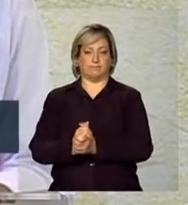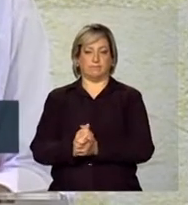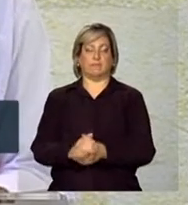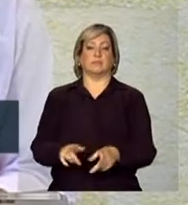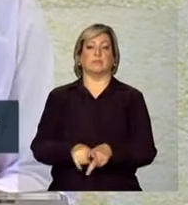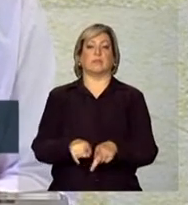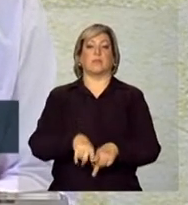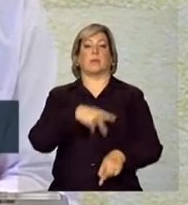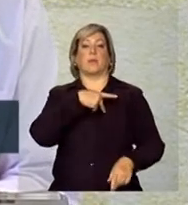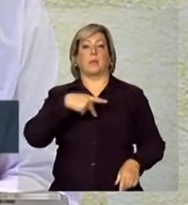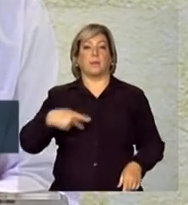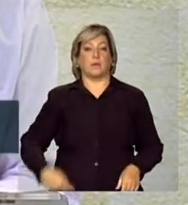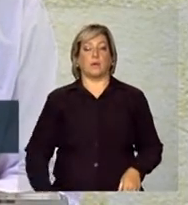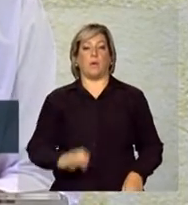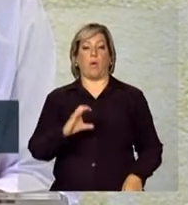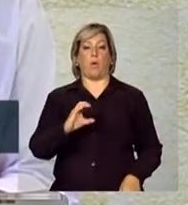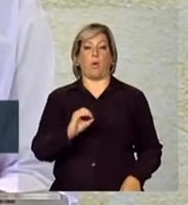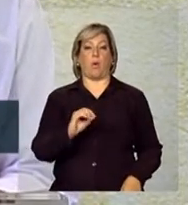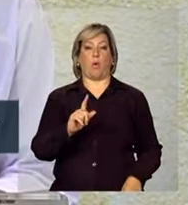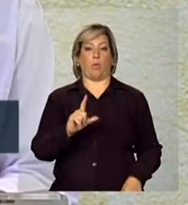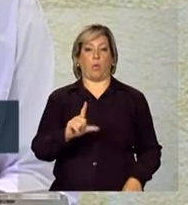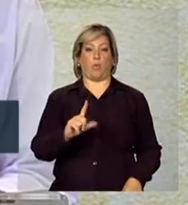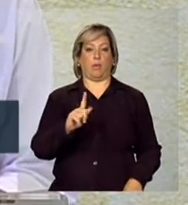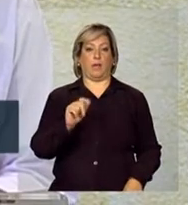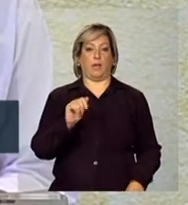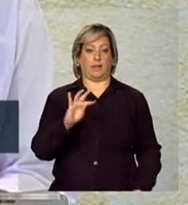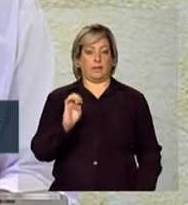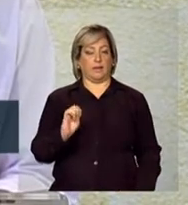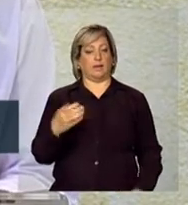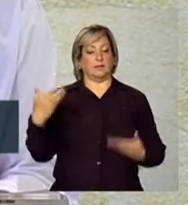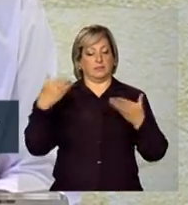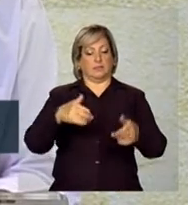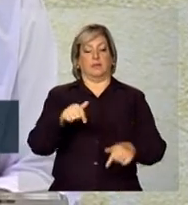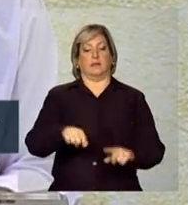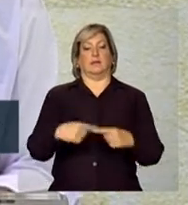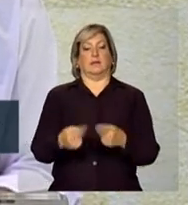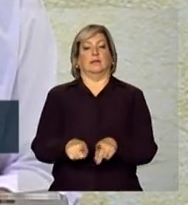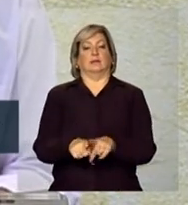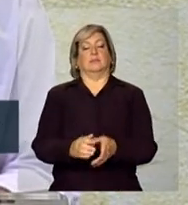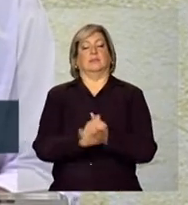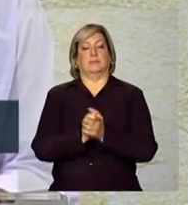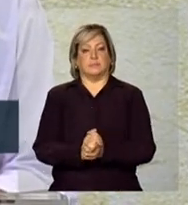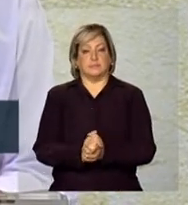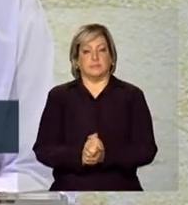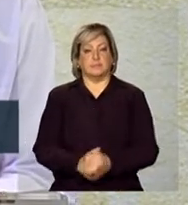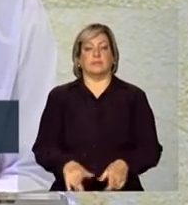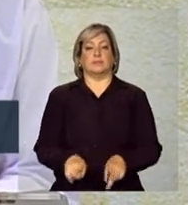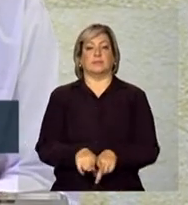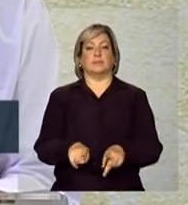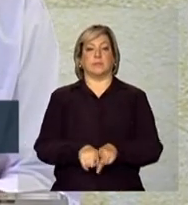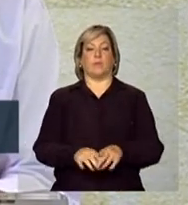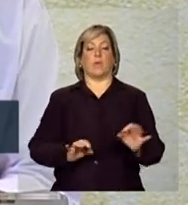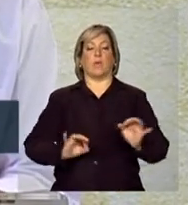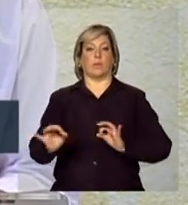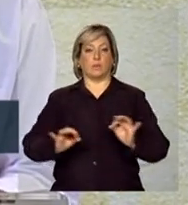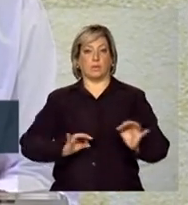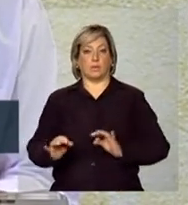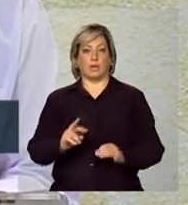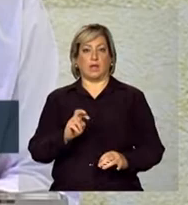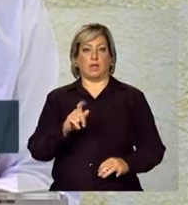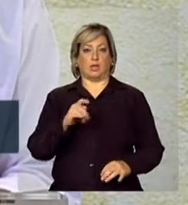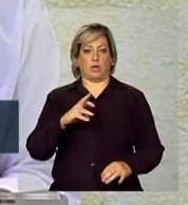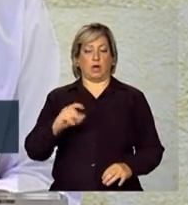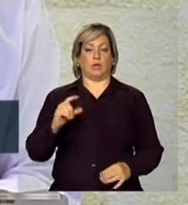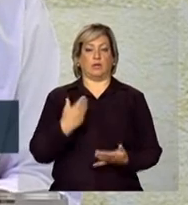presidente da Colgate Henrique Ramos presente nesse evento também agradecer nosso coordenador da Regional de ensino professor